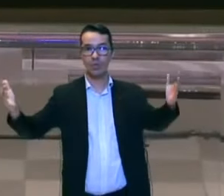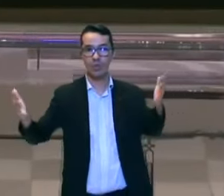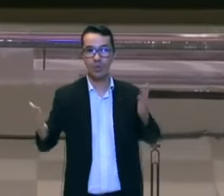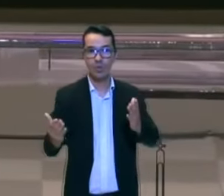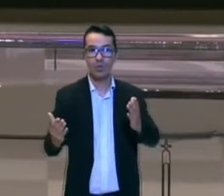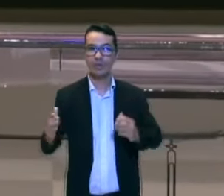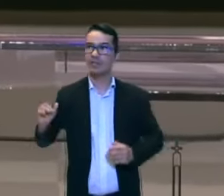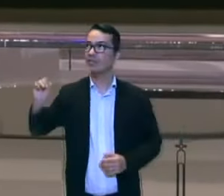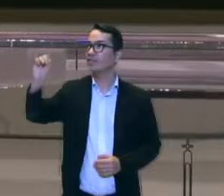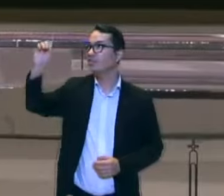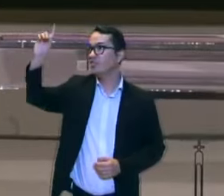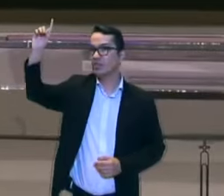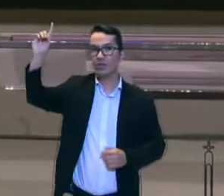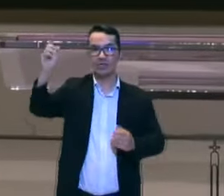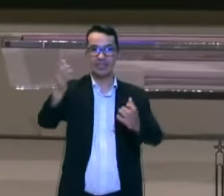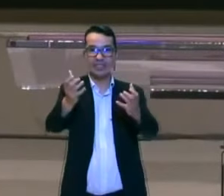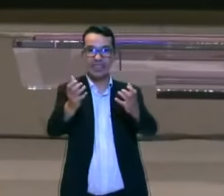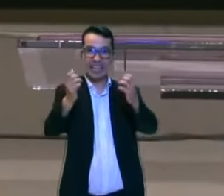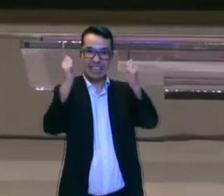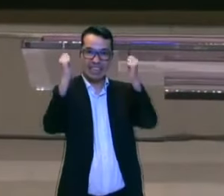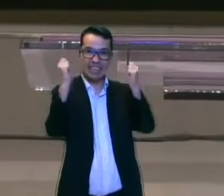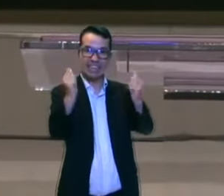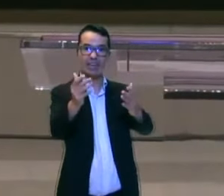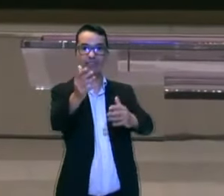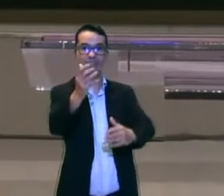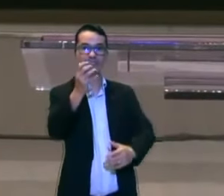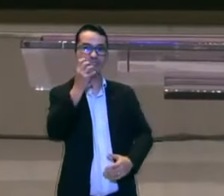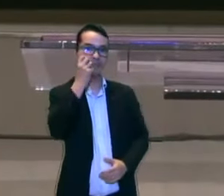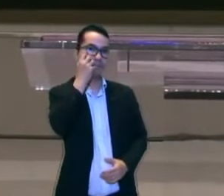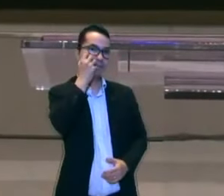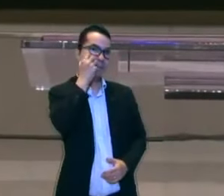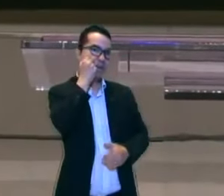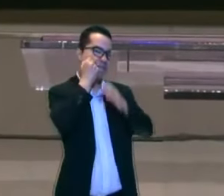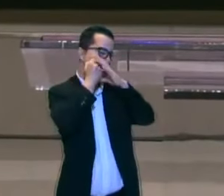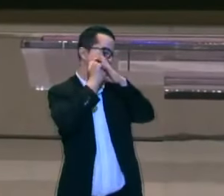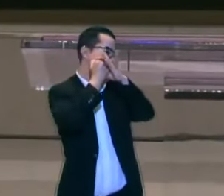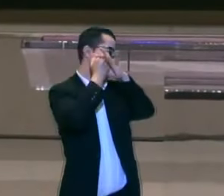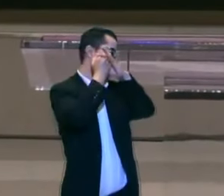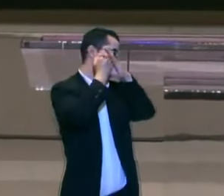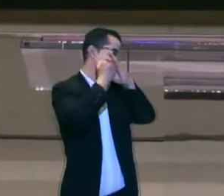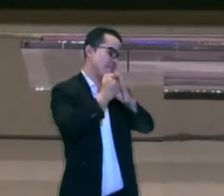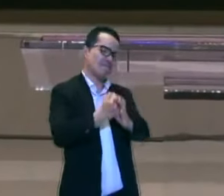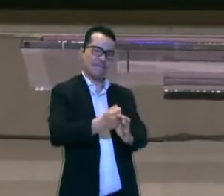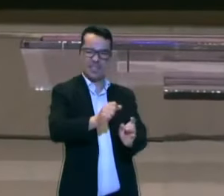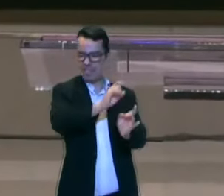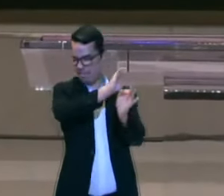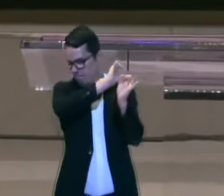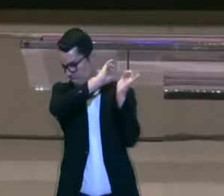teu coração e te libertar dessa prisão. Chega! Já deu.